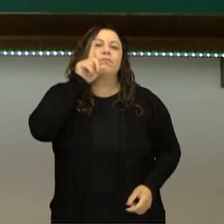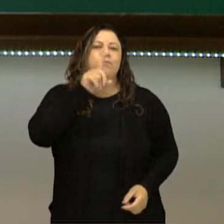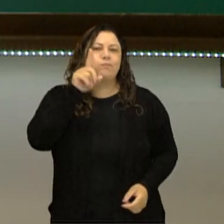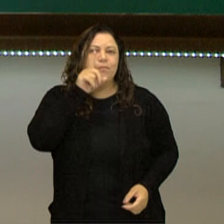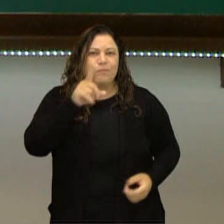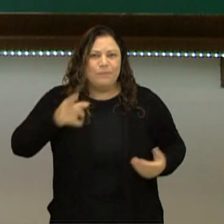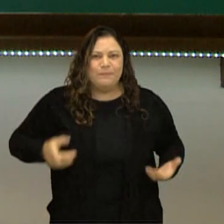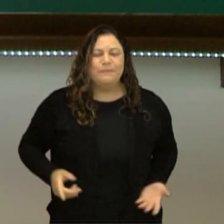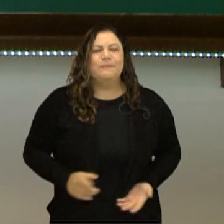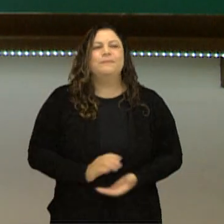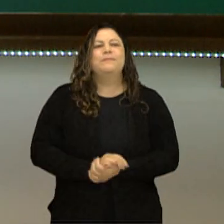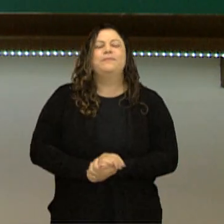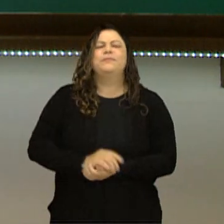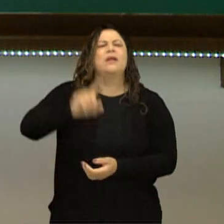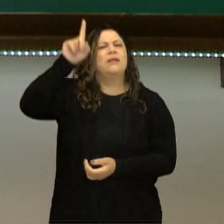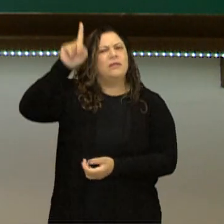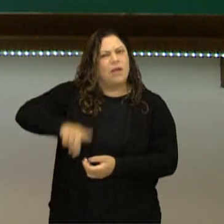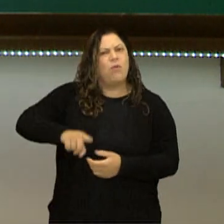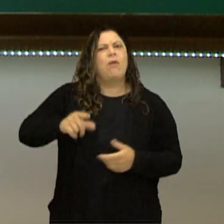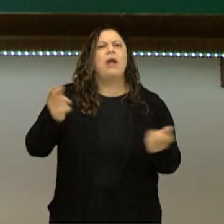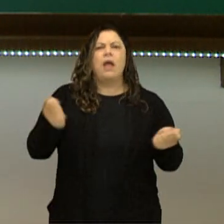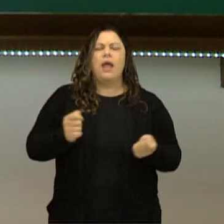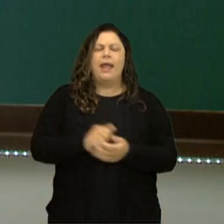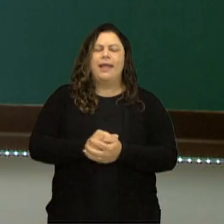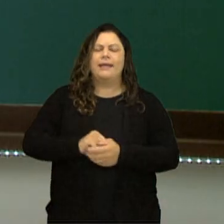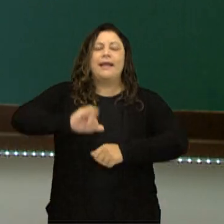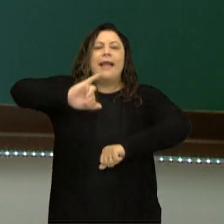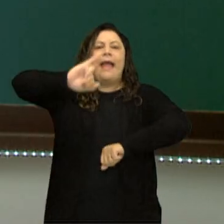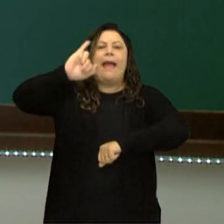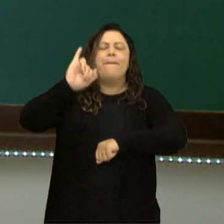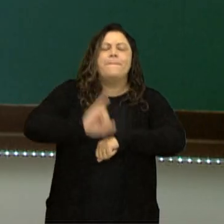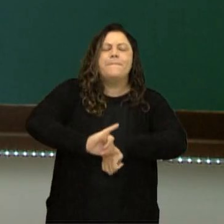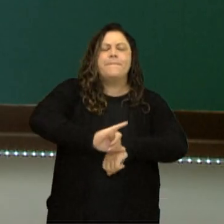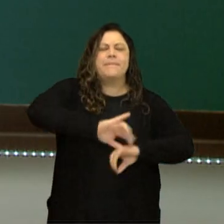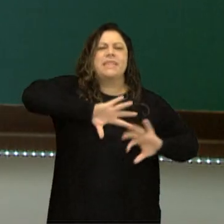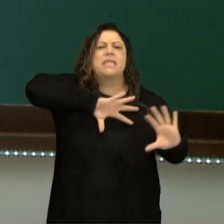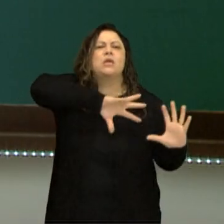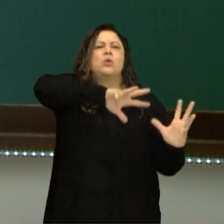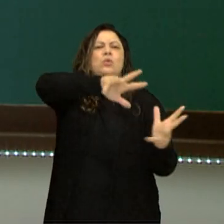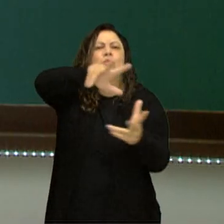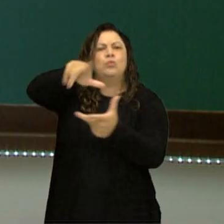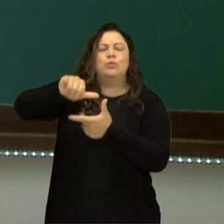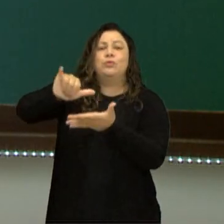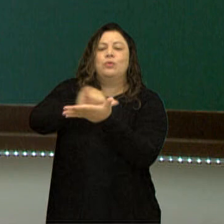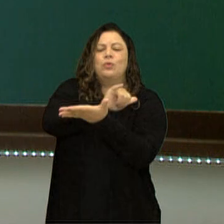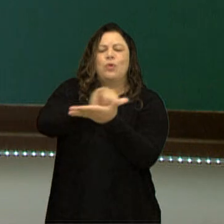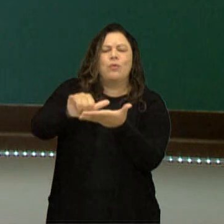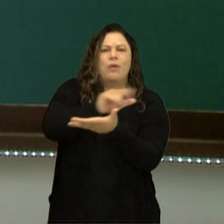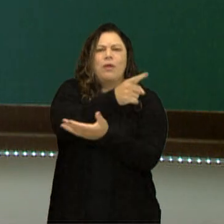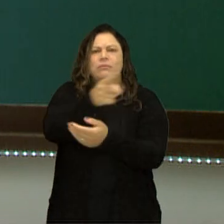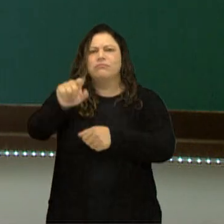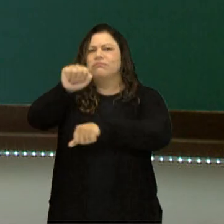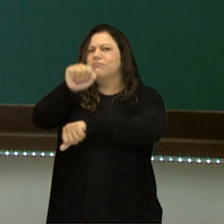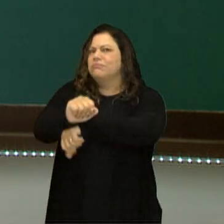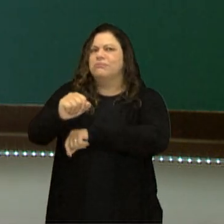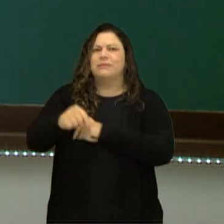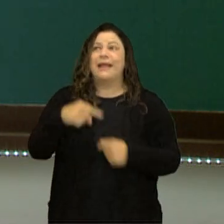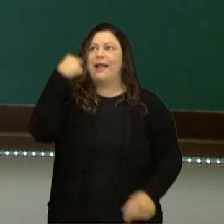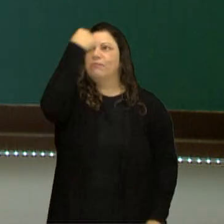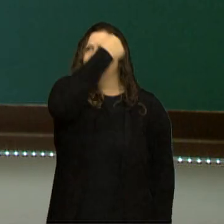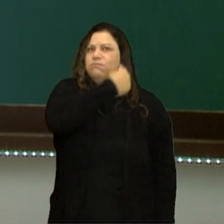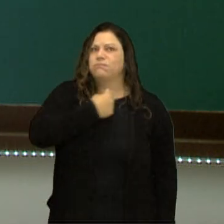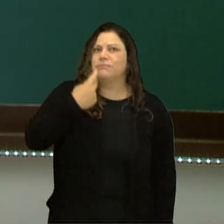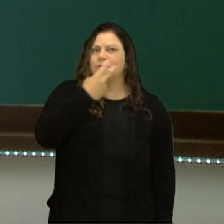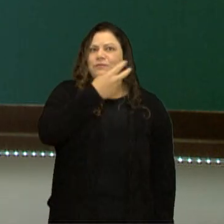né? Então, ela é considerada a capital do mundo, porque Nova York não para. É uma cidade que fica 24 horas.